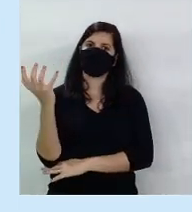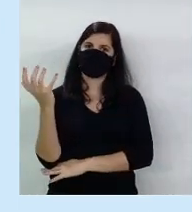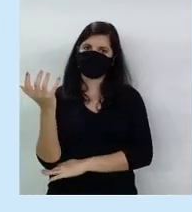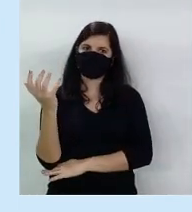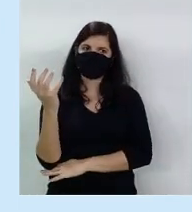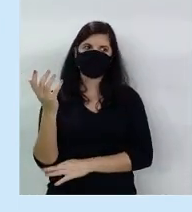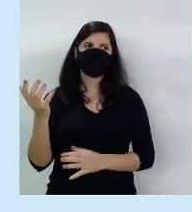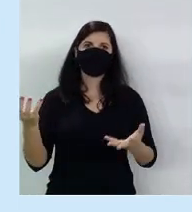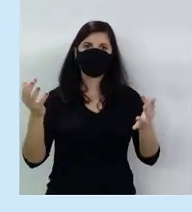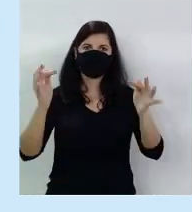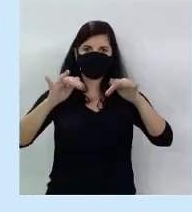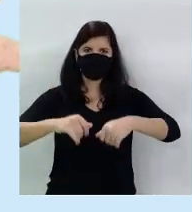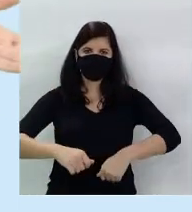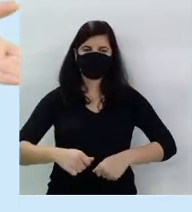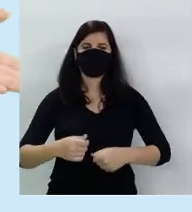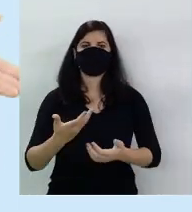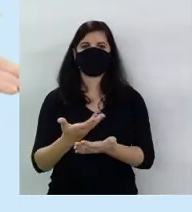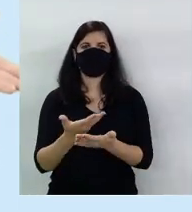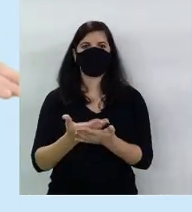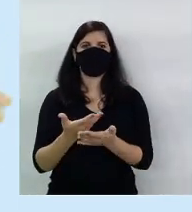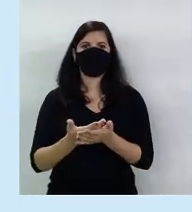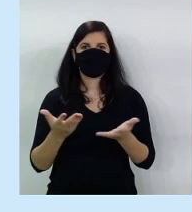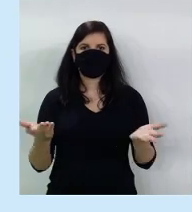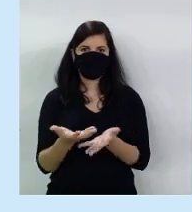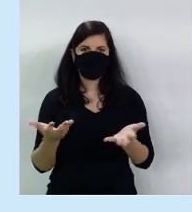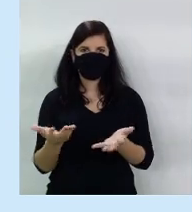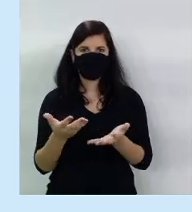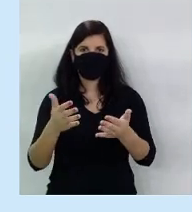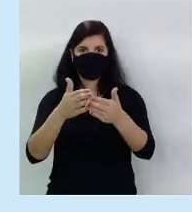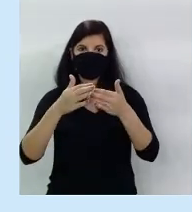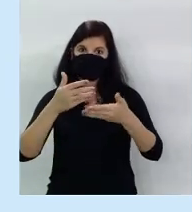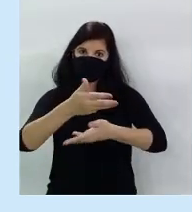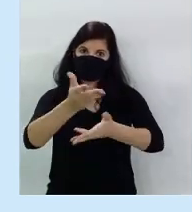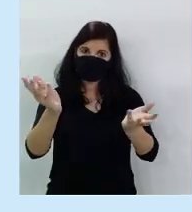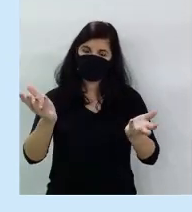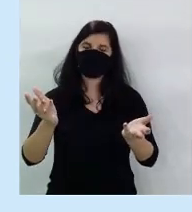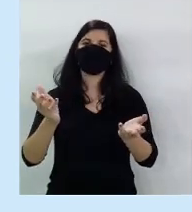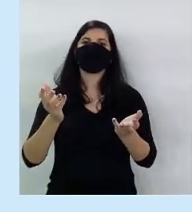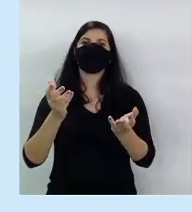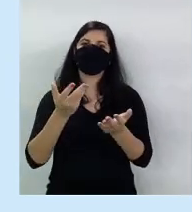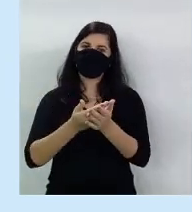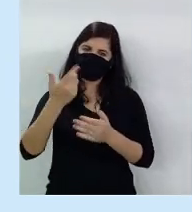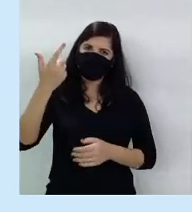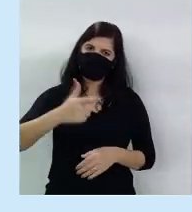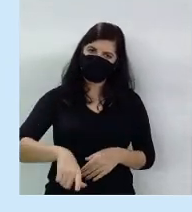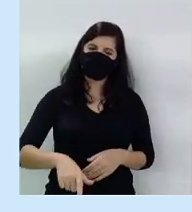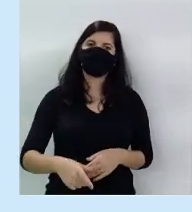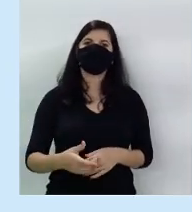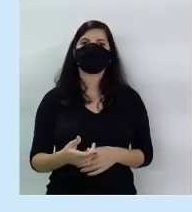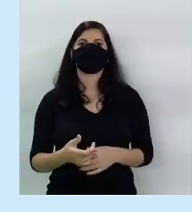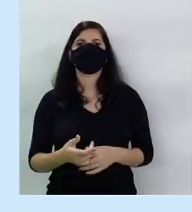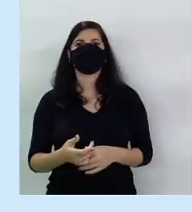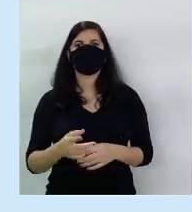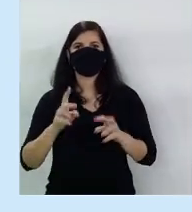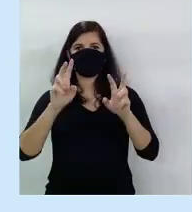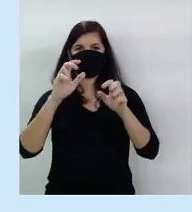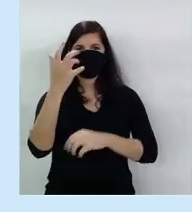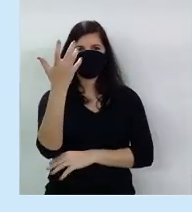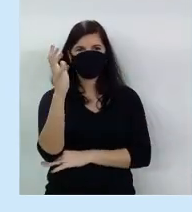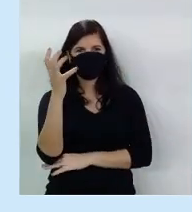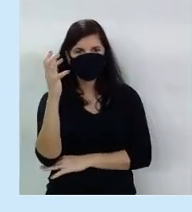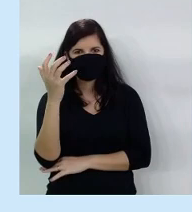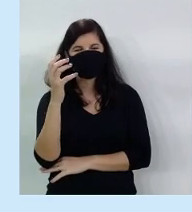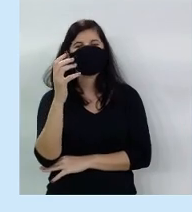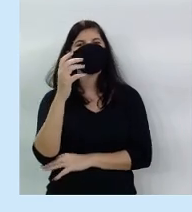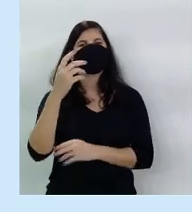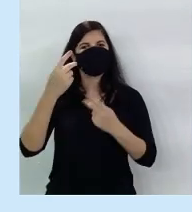E assim finalizo nossa aula de hoje, pedindo que vocês, estudantes, estudem mais um pouco sobre a jurema, essa